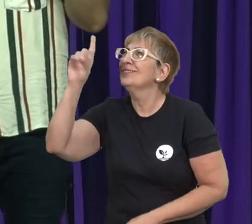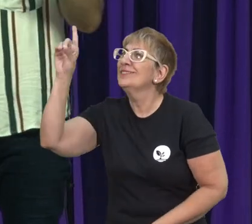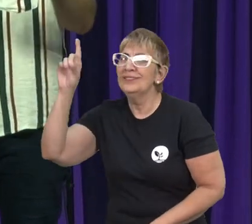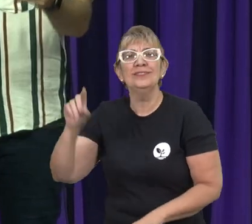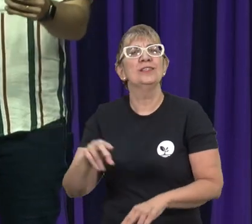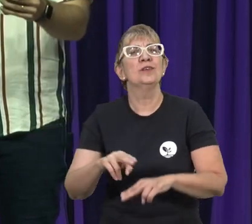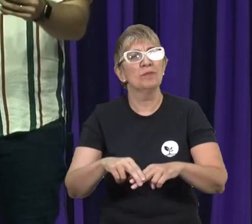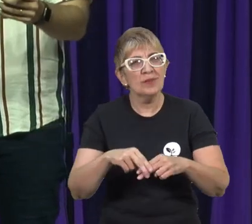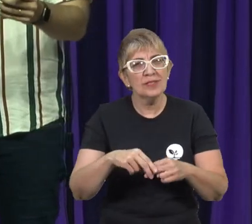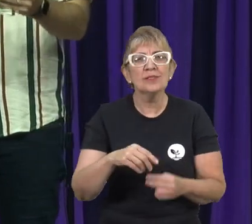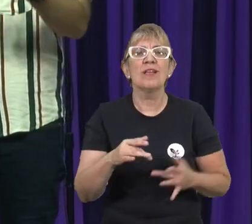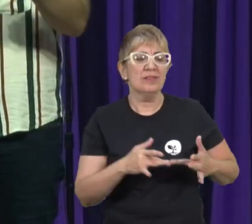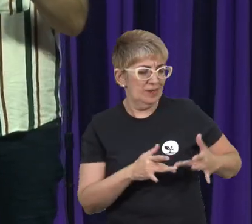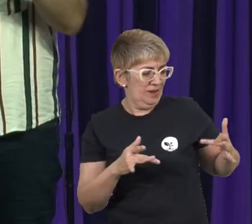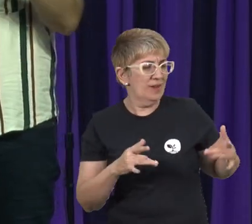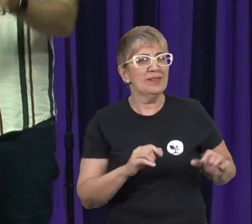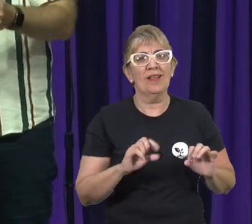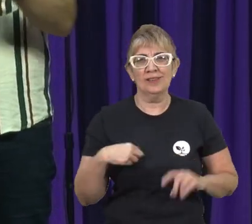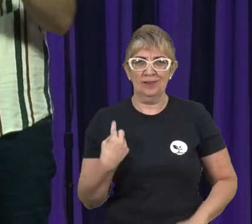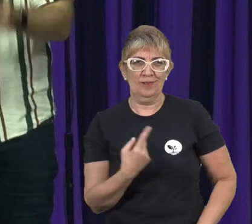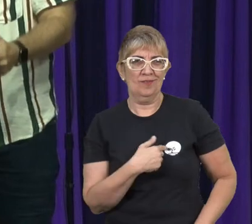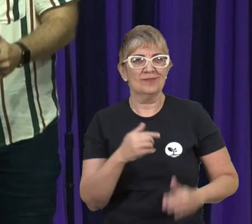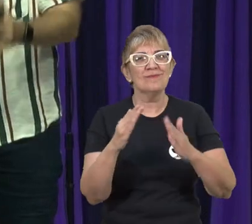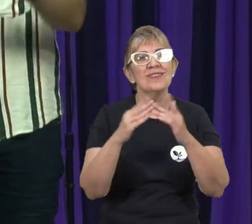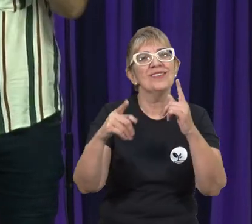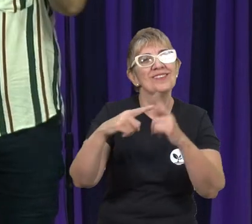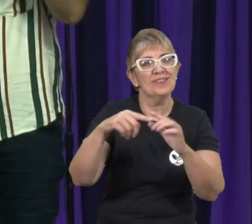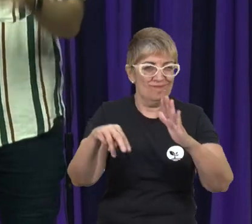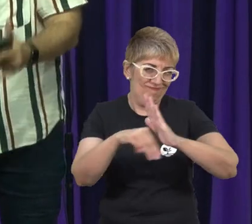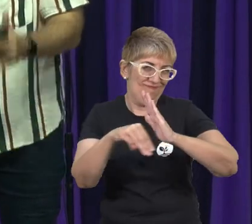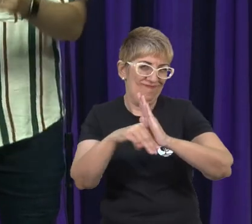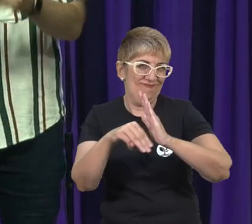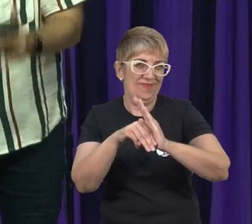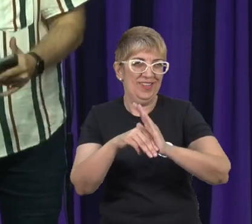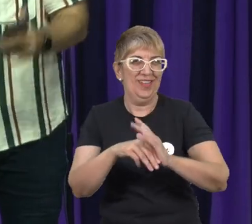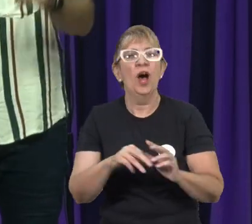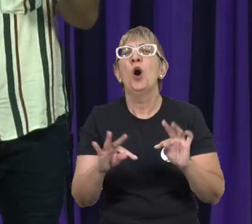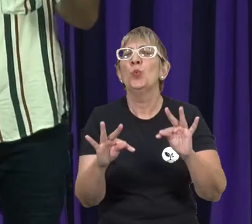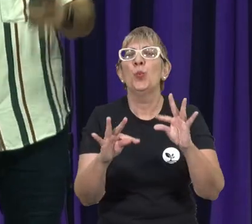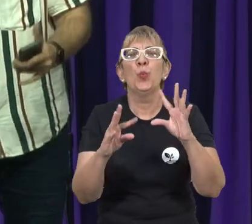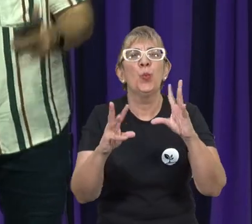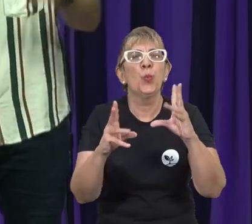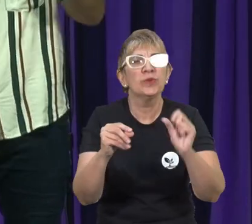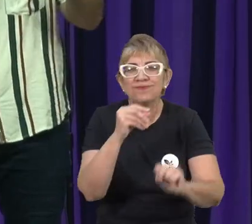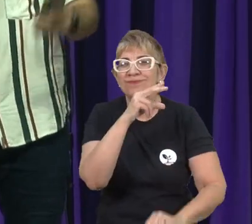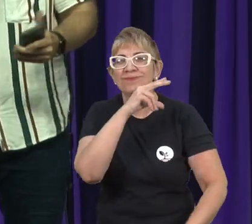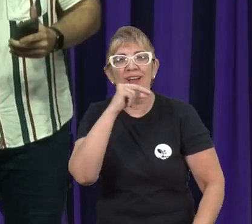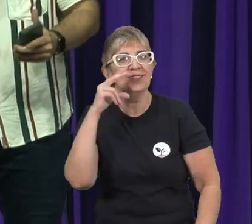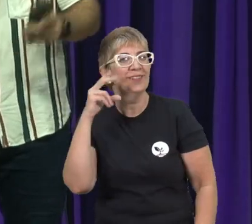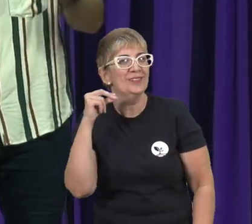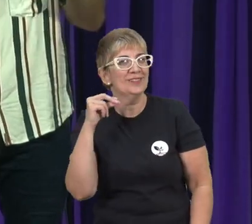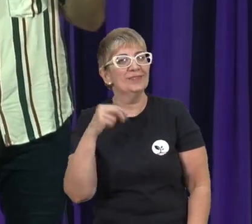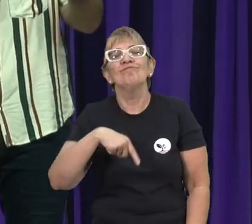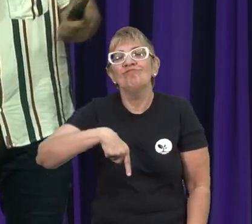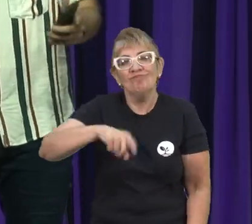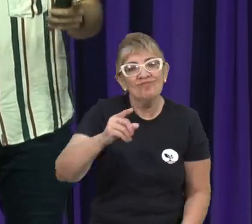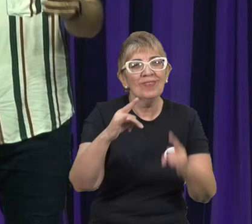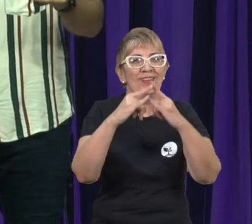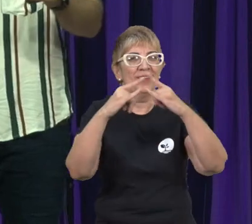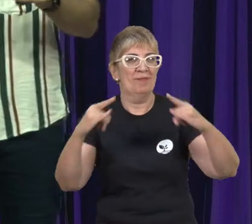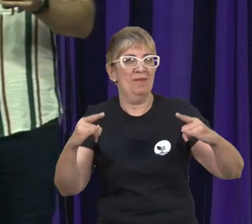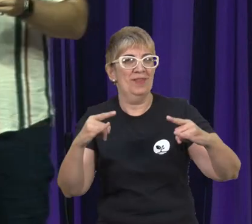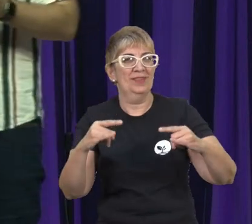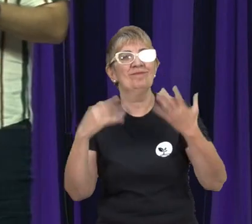e pela generosidade da nossa igreja, porque nós teremos todos os nossos adolescentes indo no nosso acampamento. Isso será...